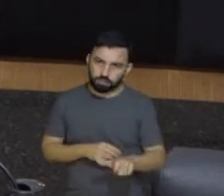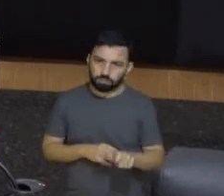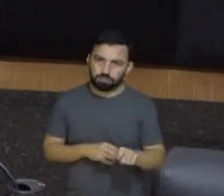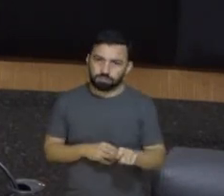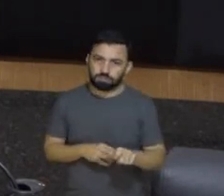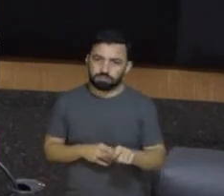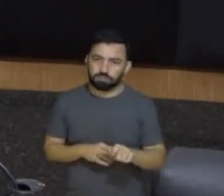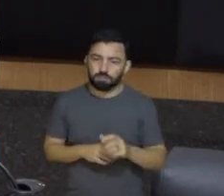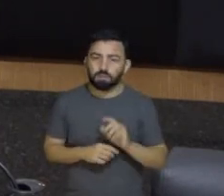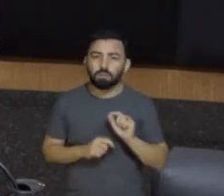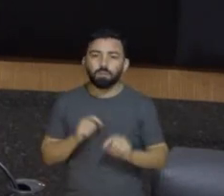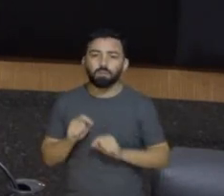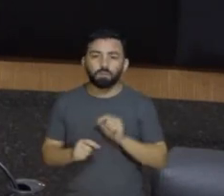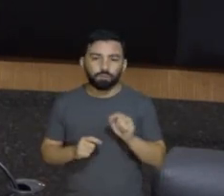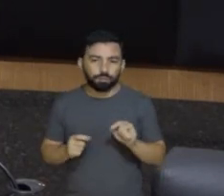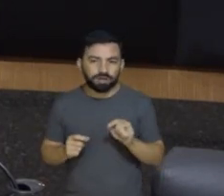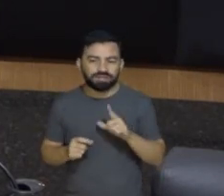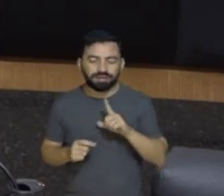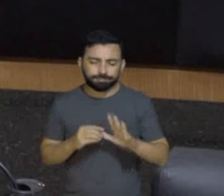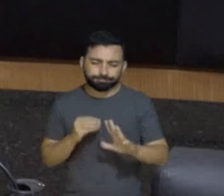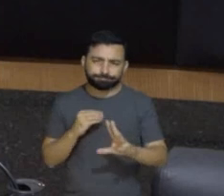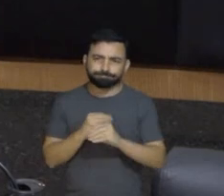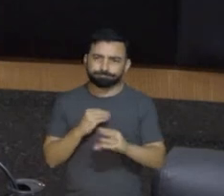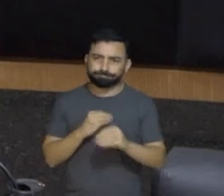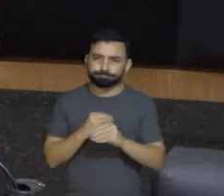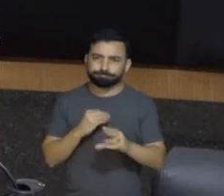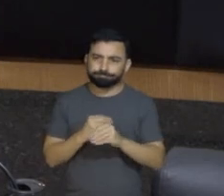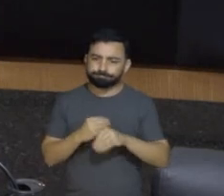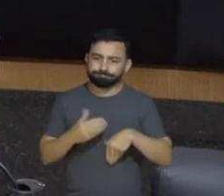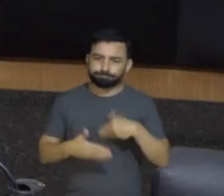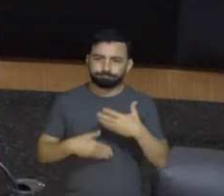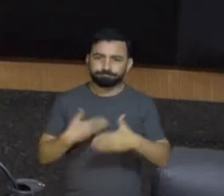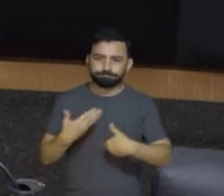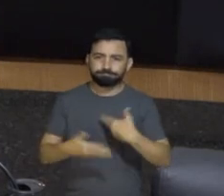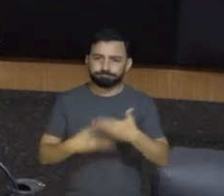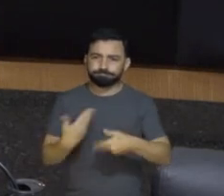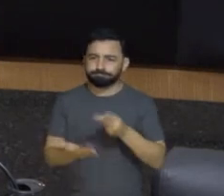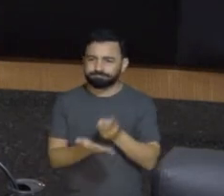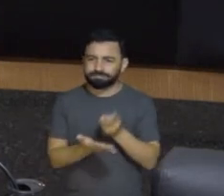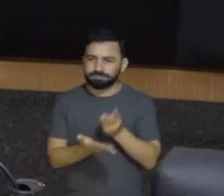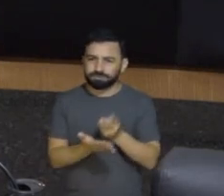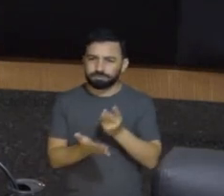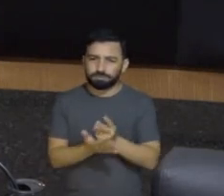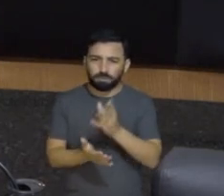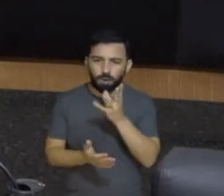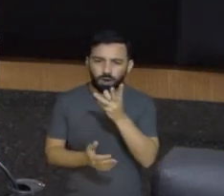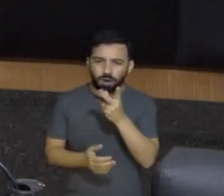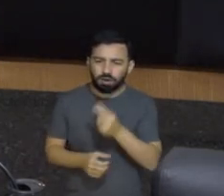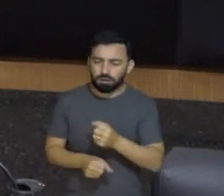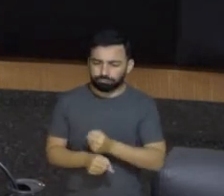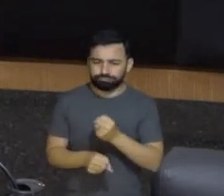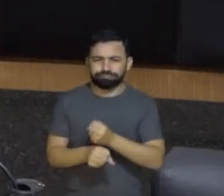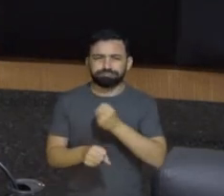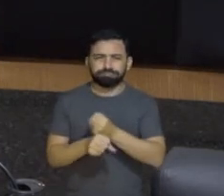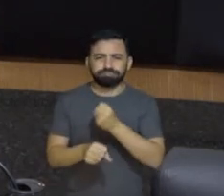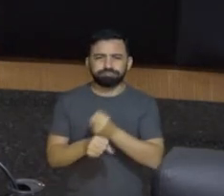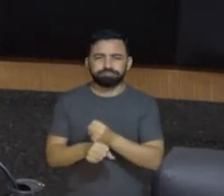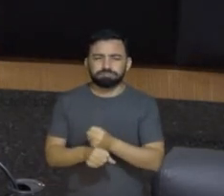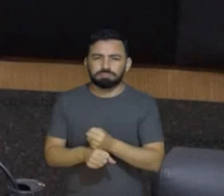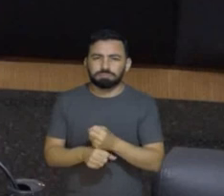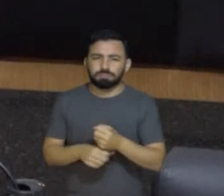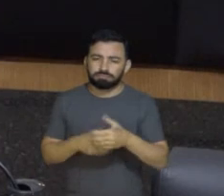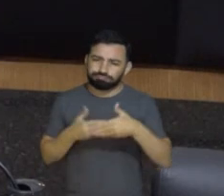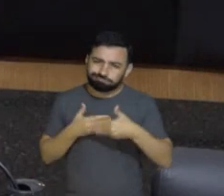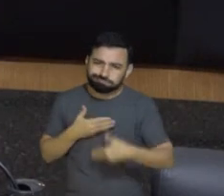que vem esses aditivos, esse prolongamento toda a vida e uma obra que se estende, né, que acaba